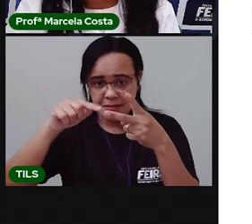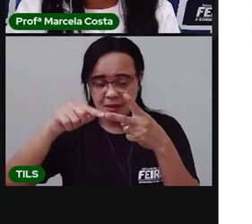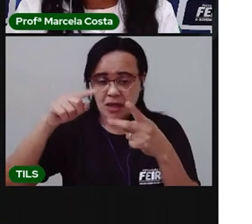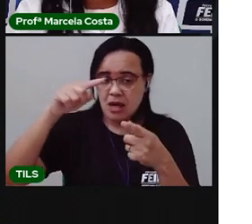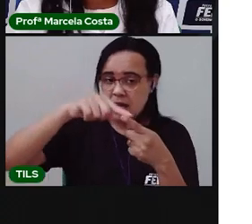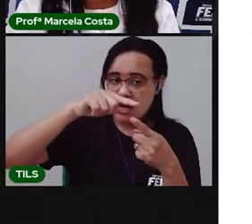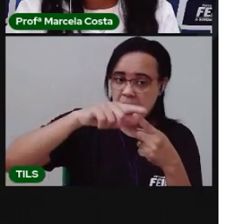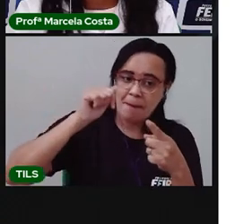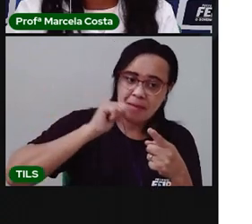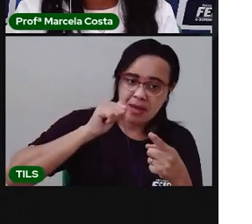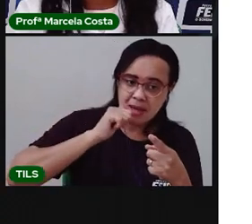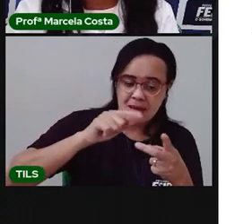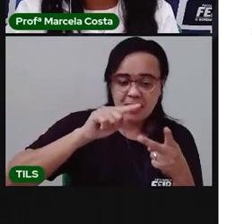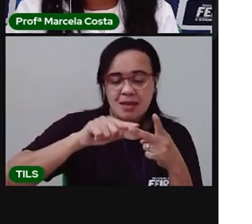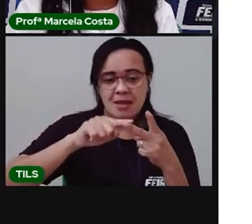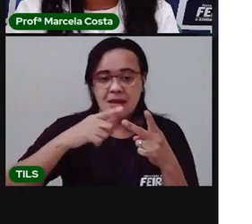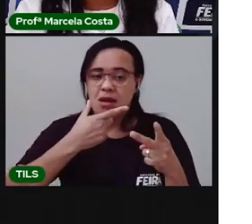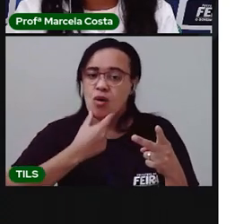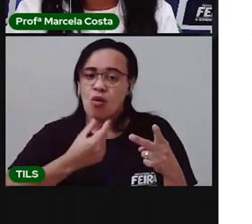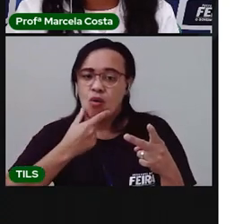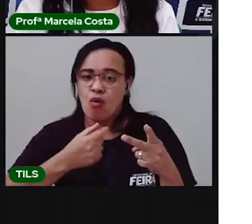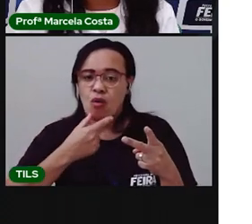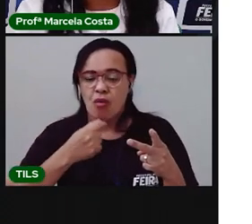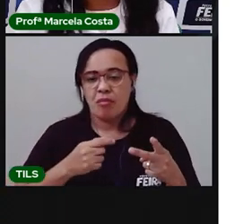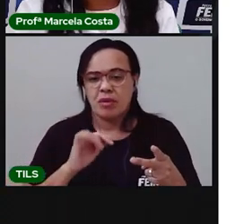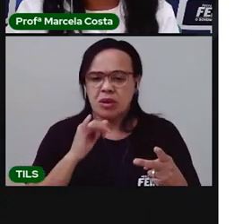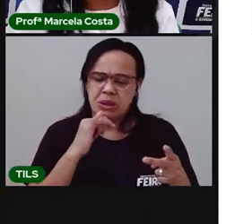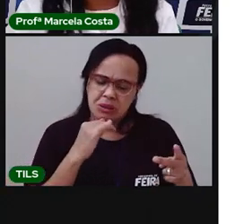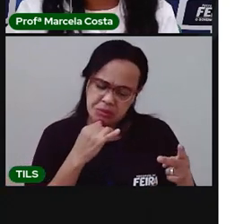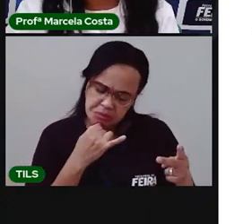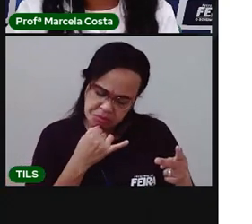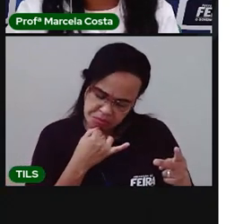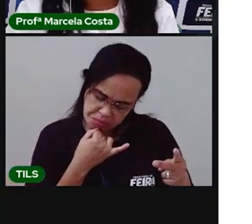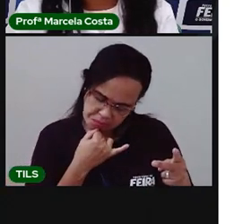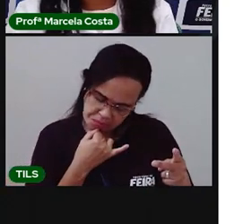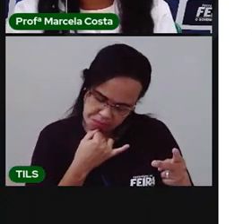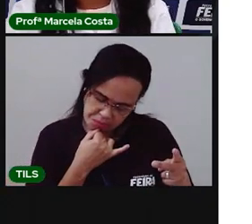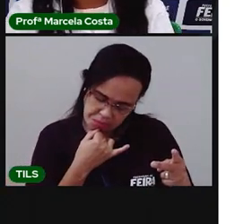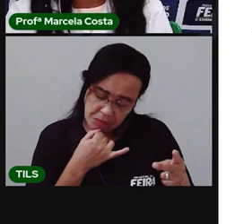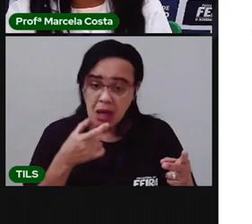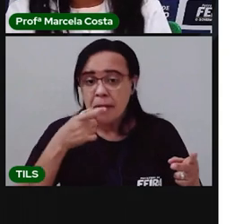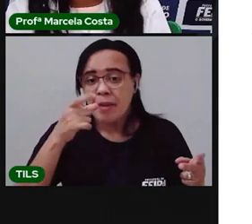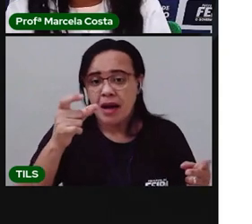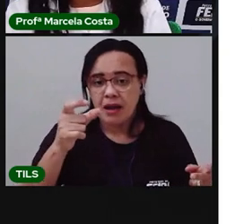Tristeza. Olha como a gente escreve tristeza. Qual é a primeira letra?